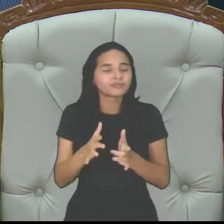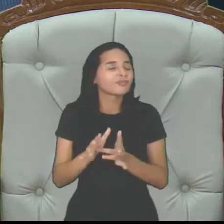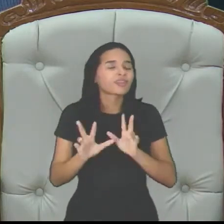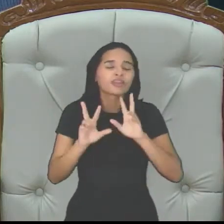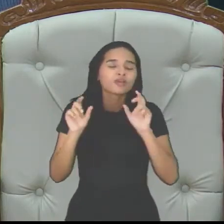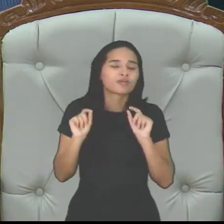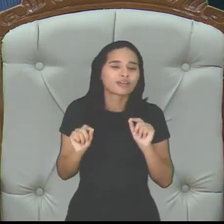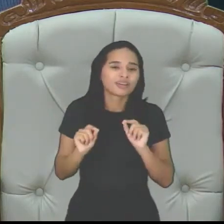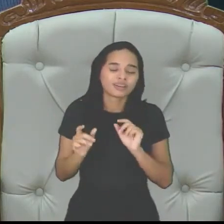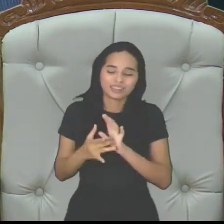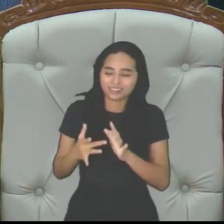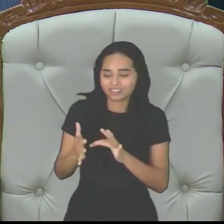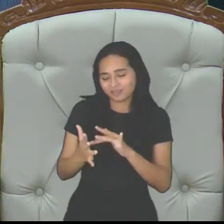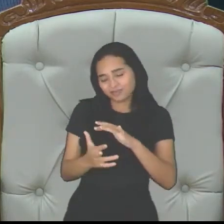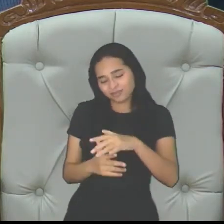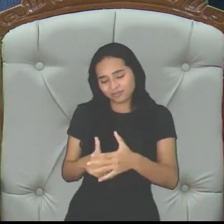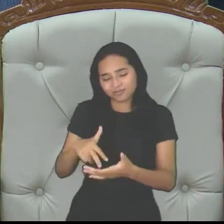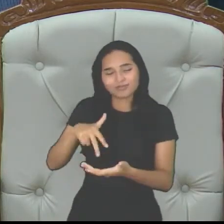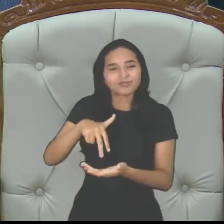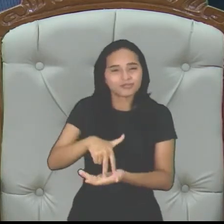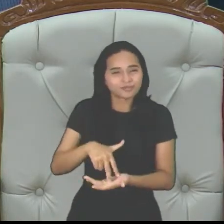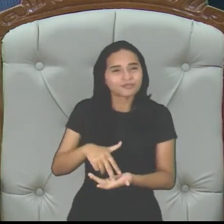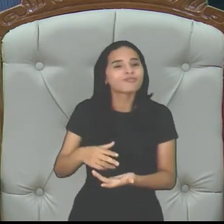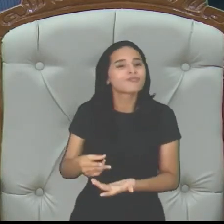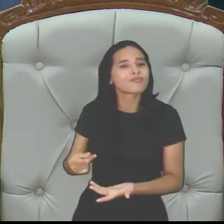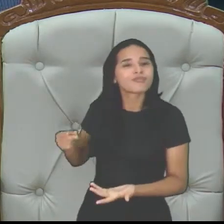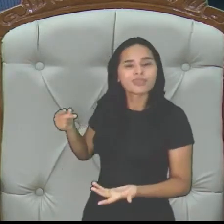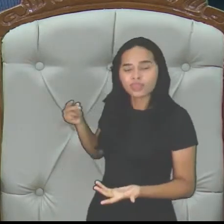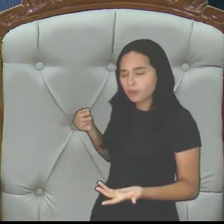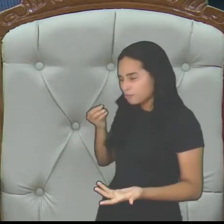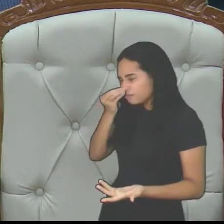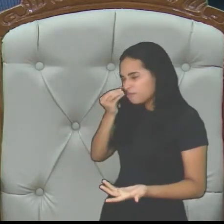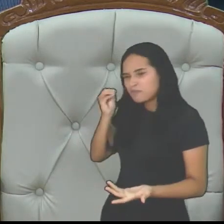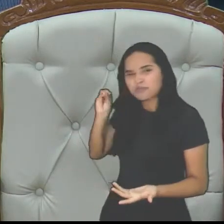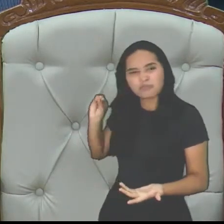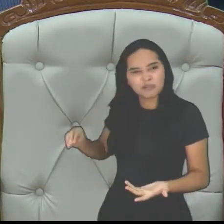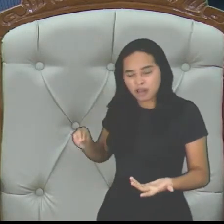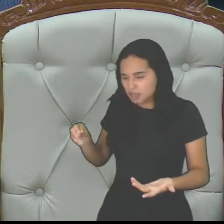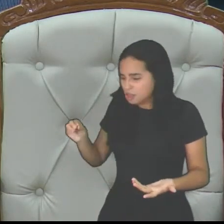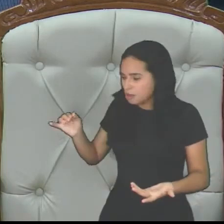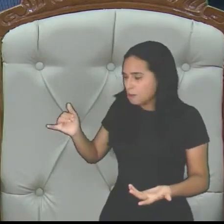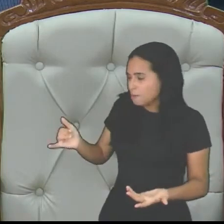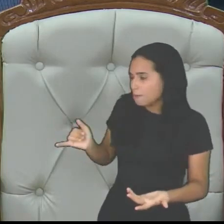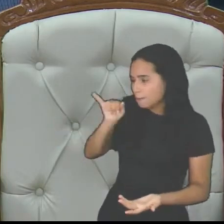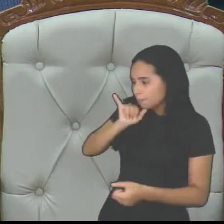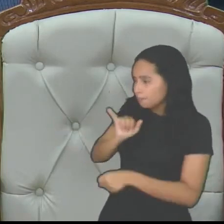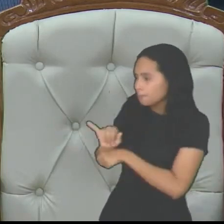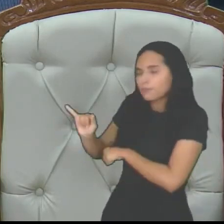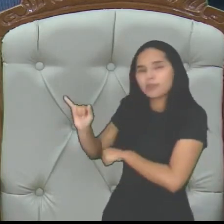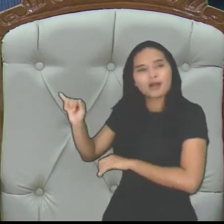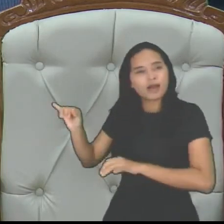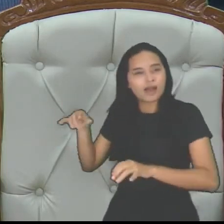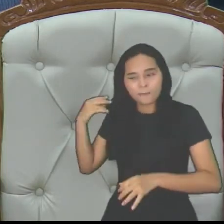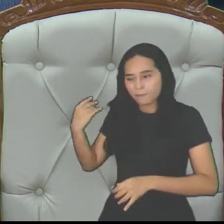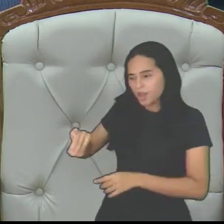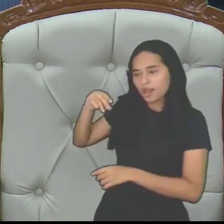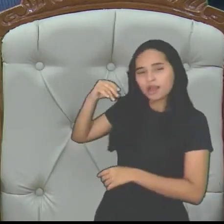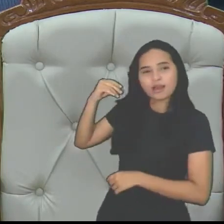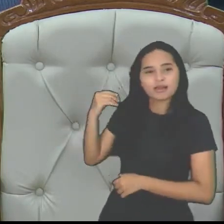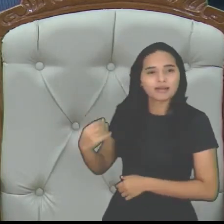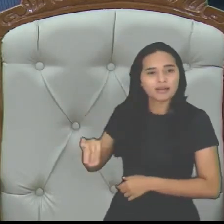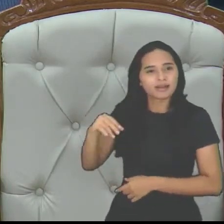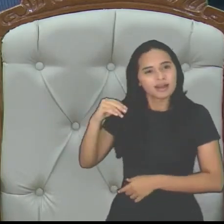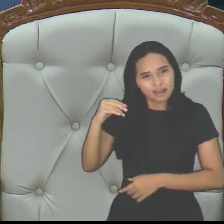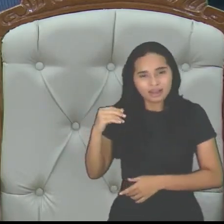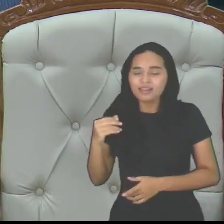Cristo ressuscitado, aquele que foi escarnecido, vituperado pelos judeus, que foi entregue